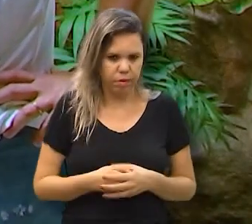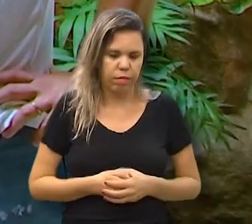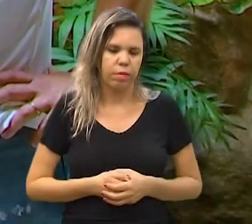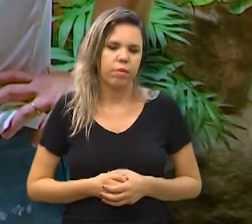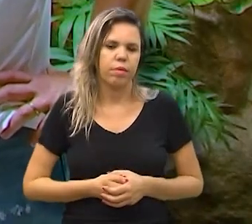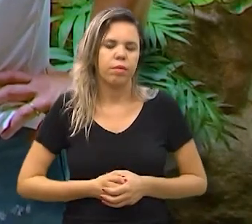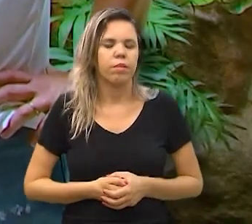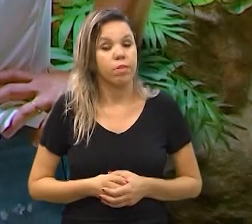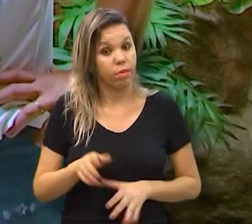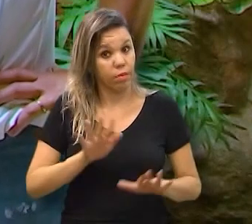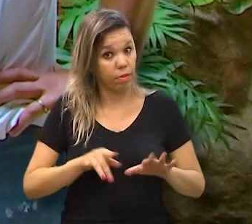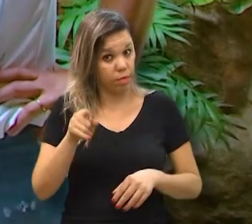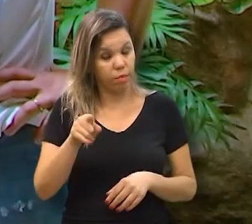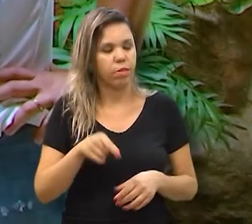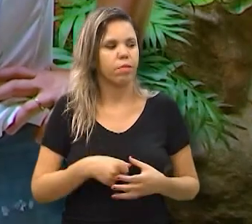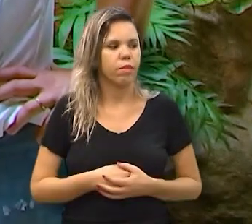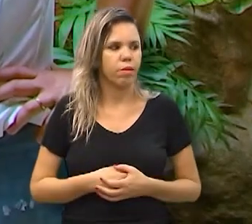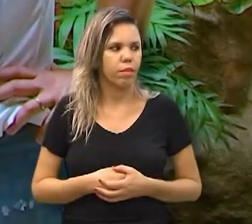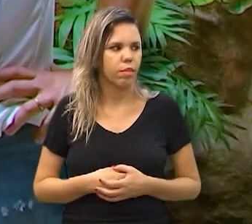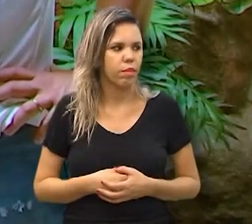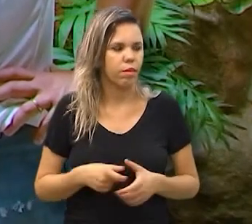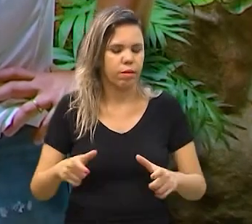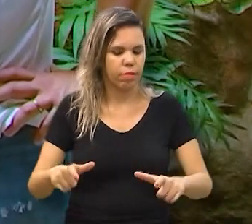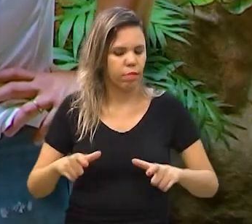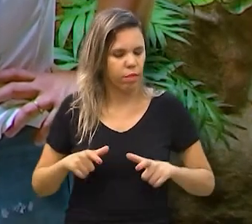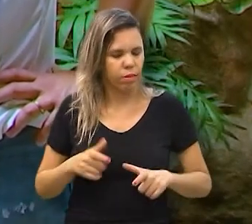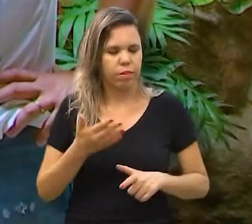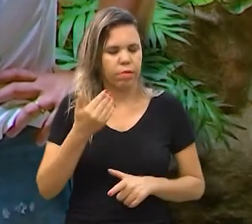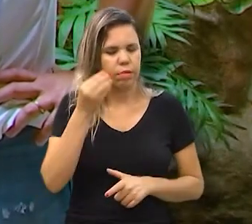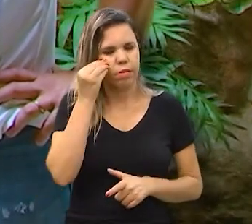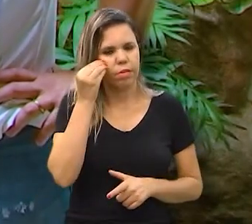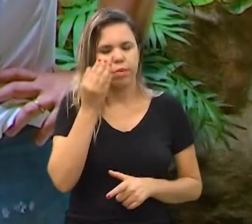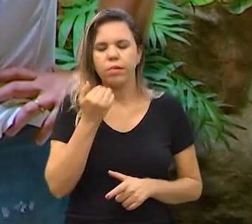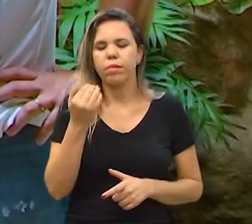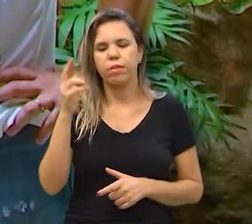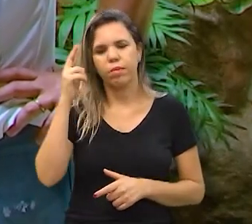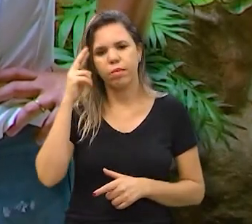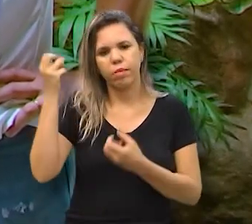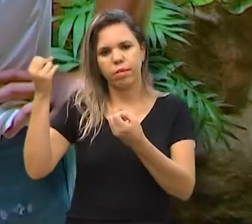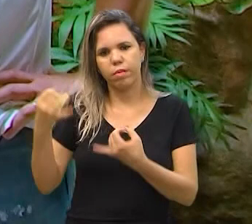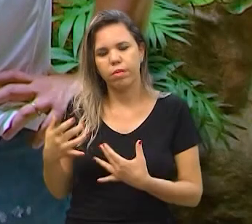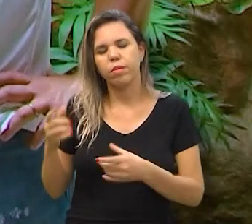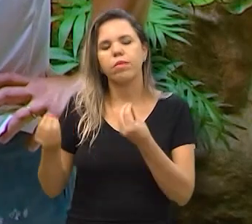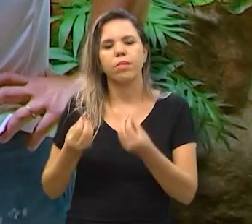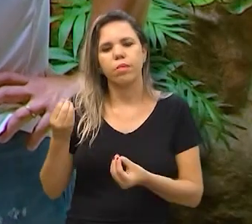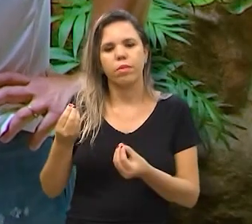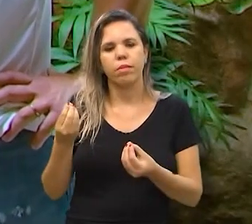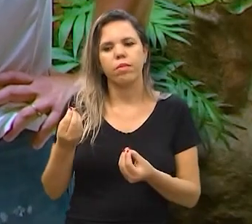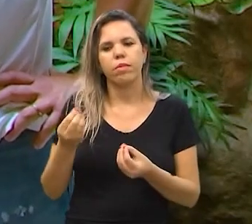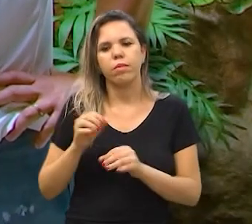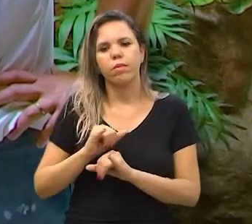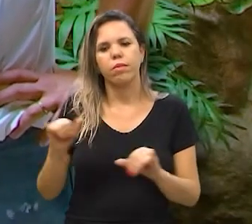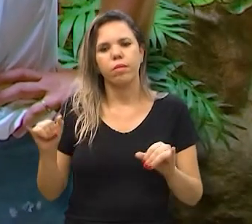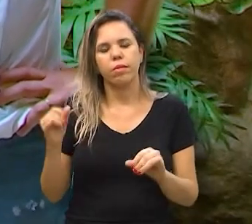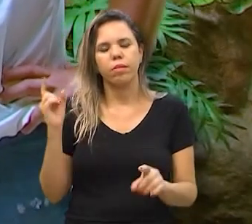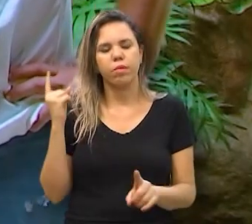não acabou, então se cuida. Eu vou puxar aqui o prato pro meu lado. Enquanto isso, o chefe vai contar para